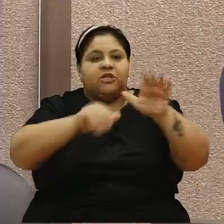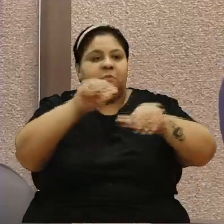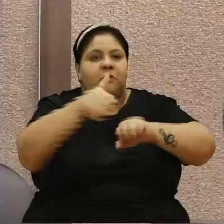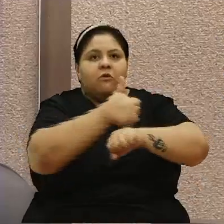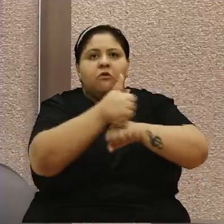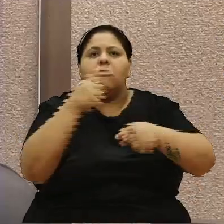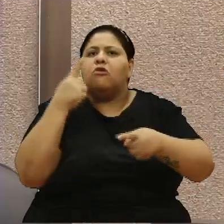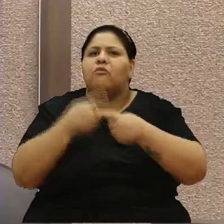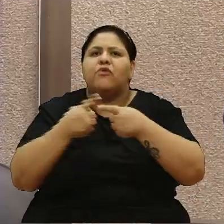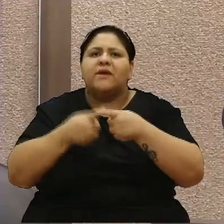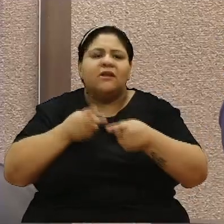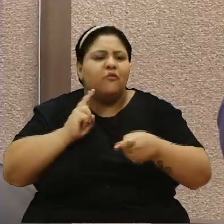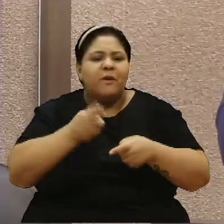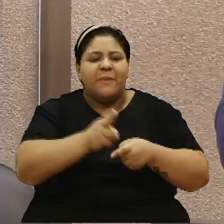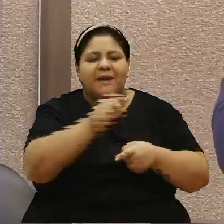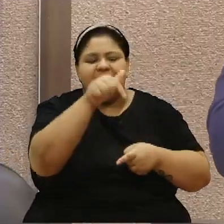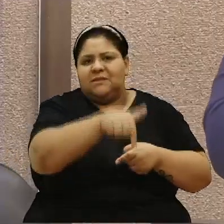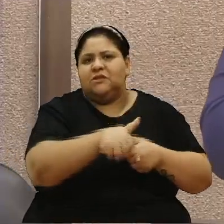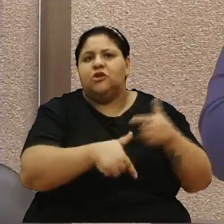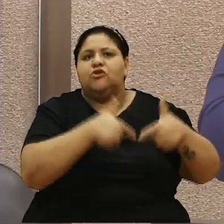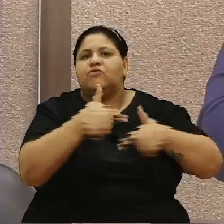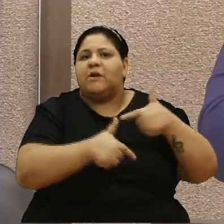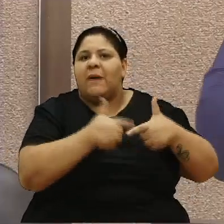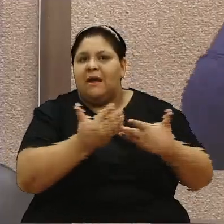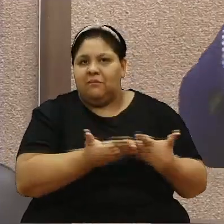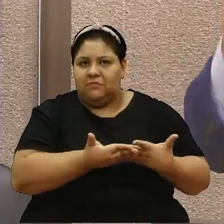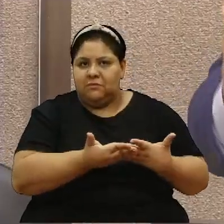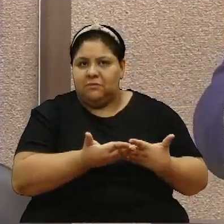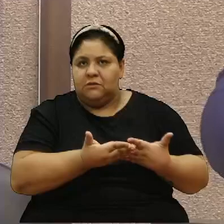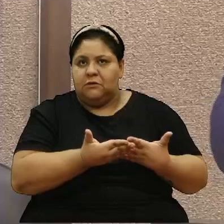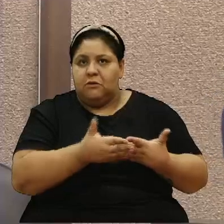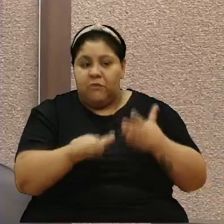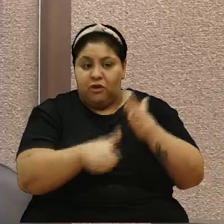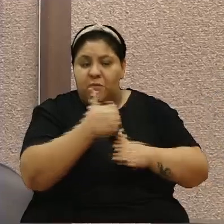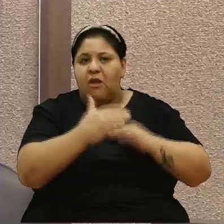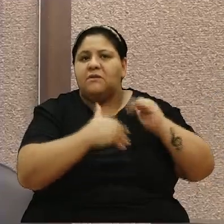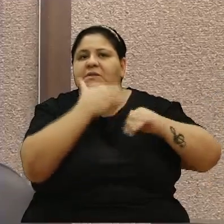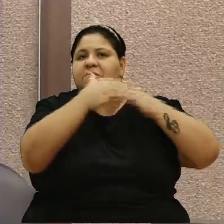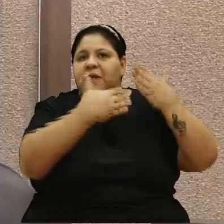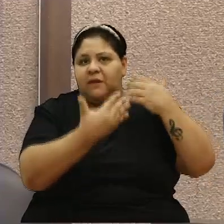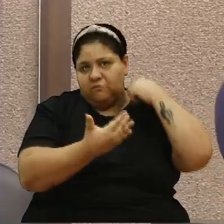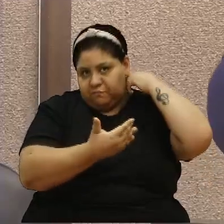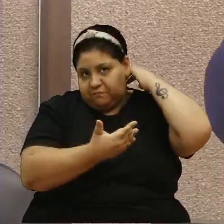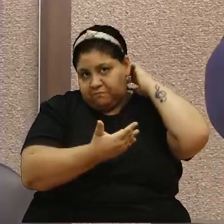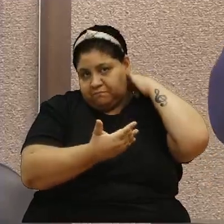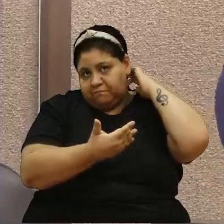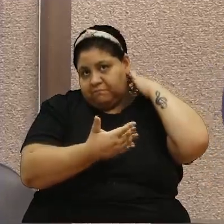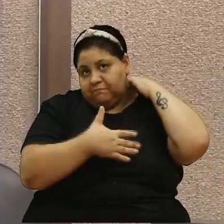não estão permanecendo no serviço para ter um melhor desempenho?